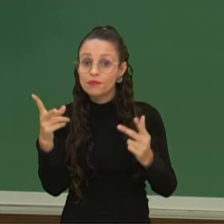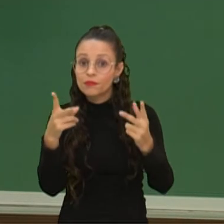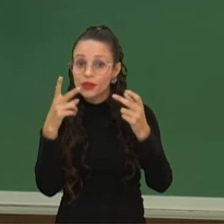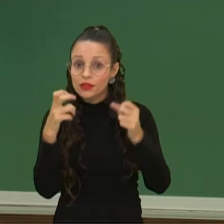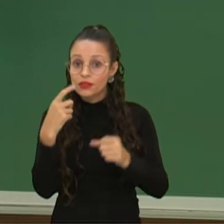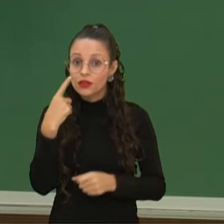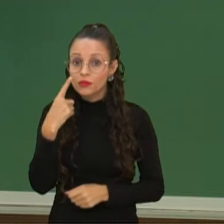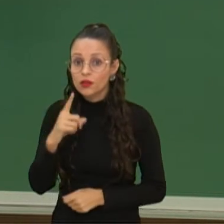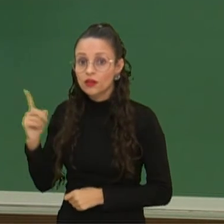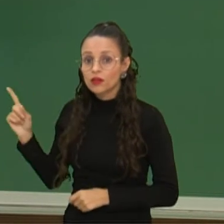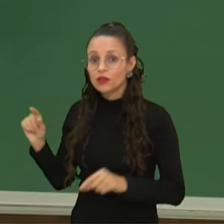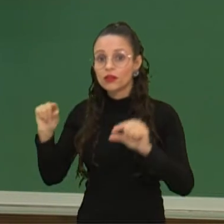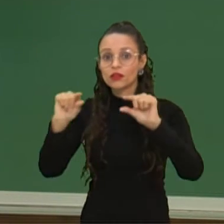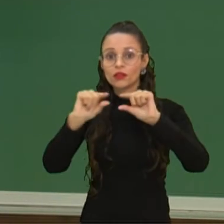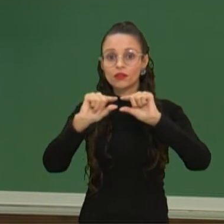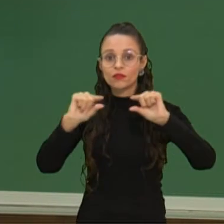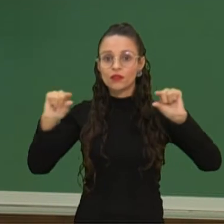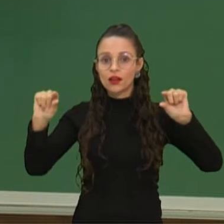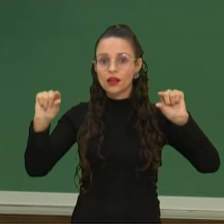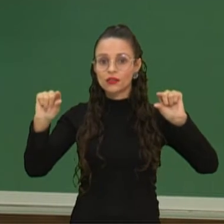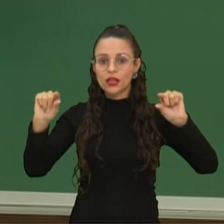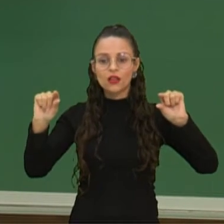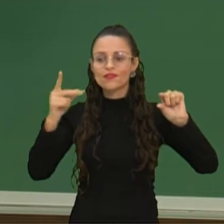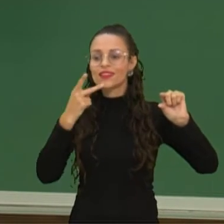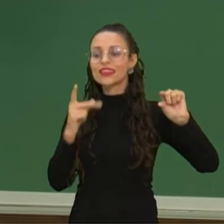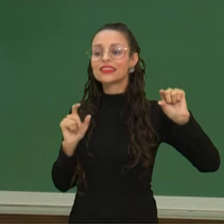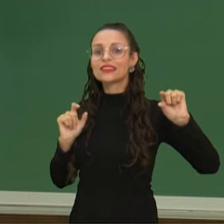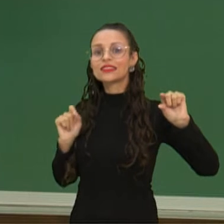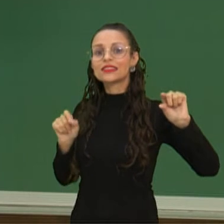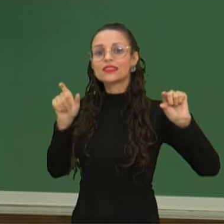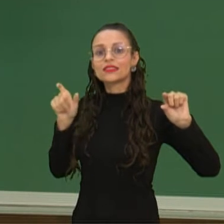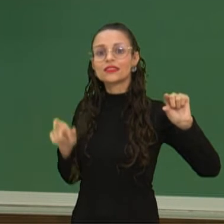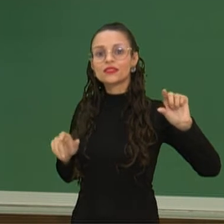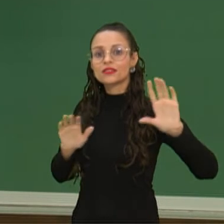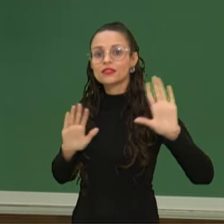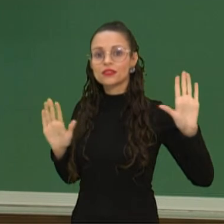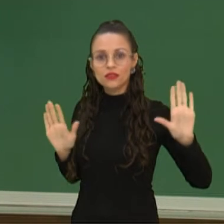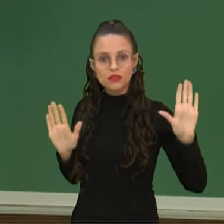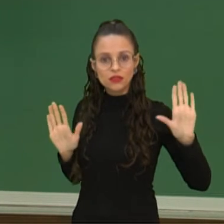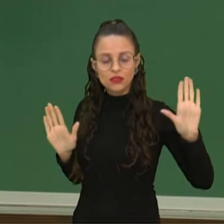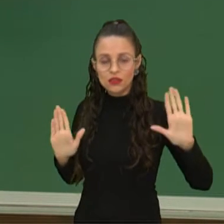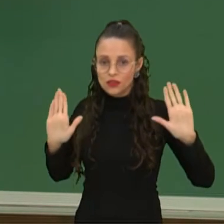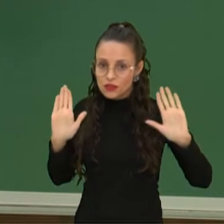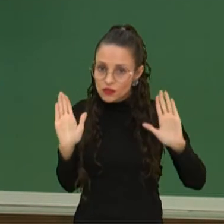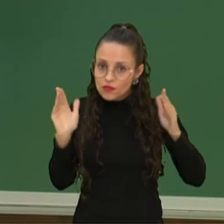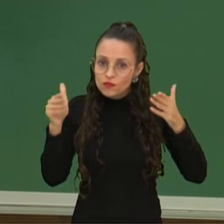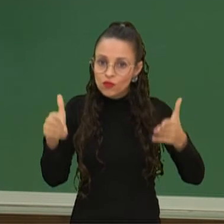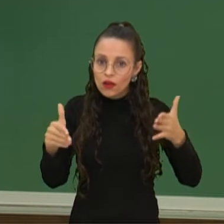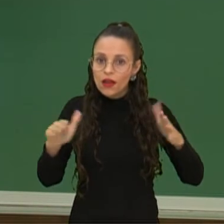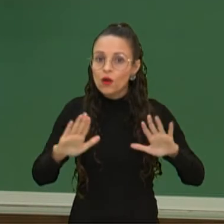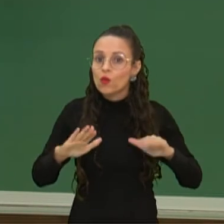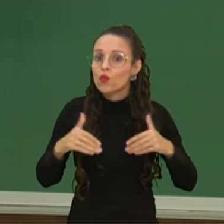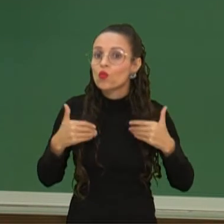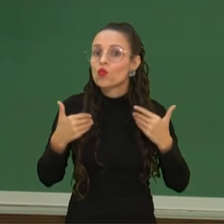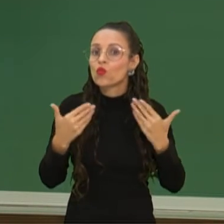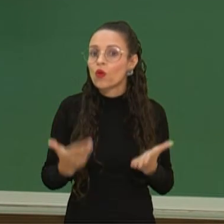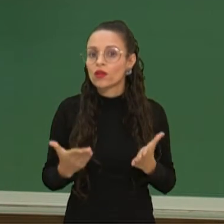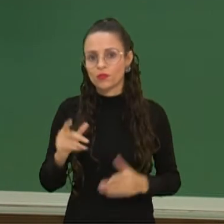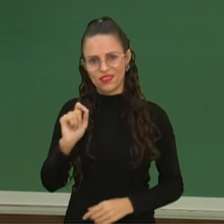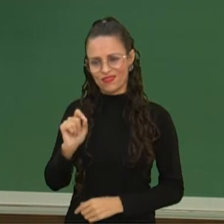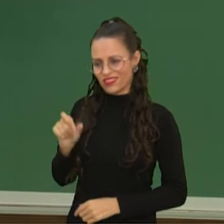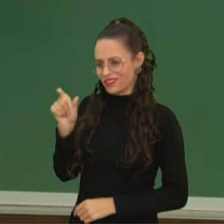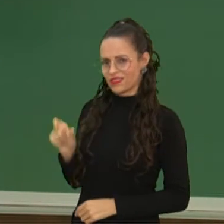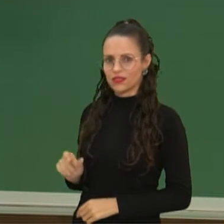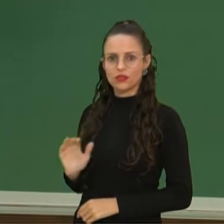inclusive nessa frase nem coloquei por quem. Talvez a intenção aqui é focar em quando, na ação propriamente dita, mas não quem